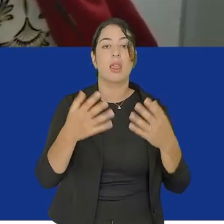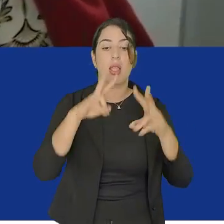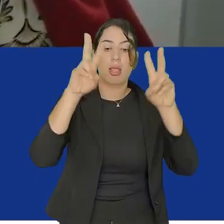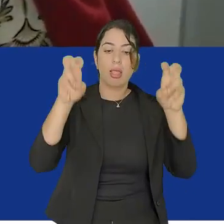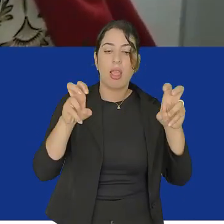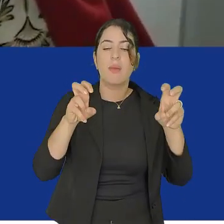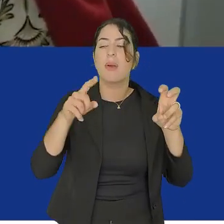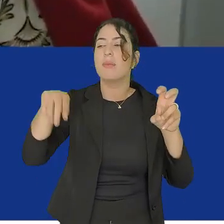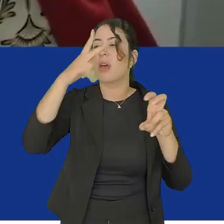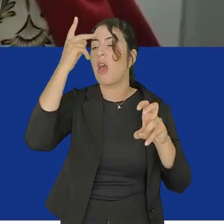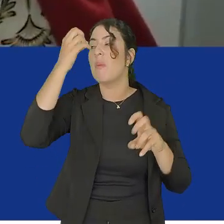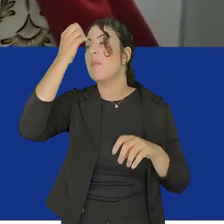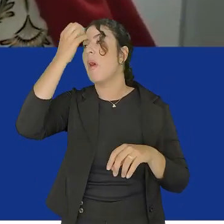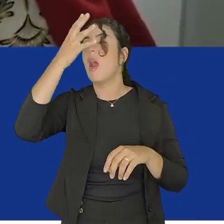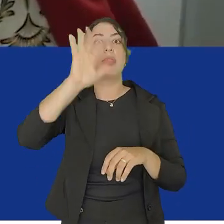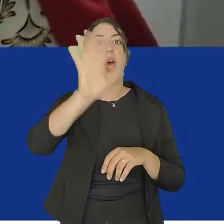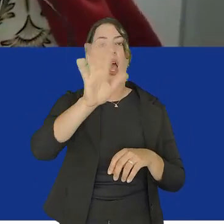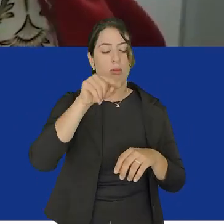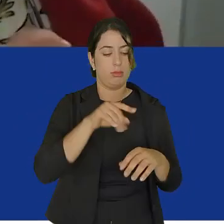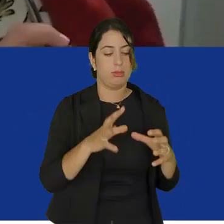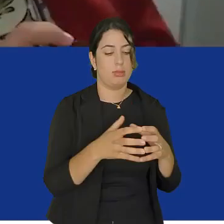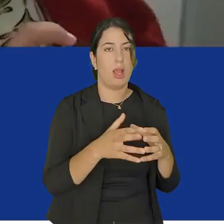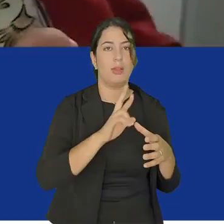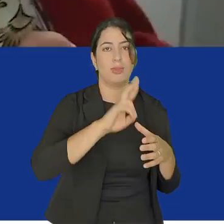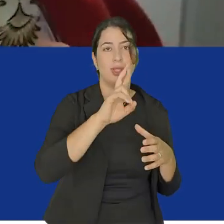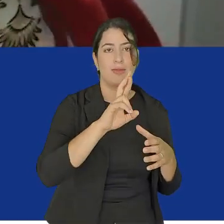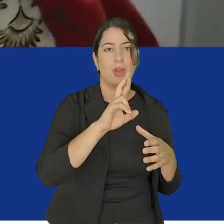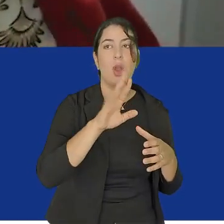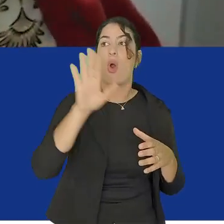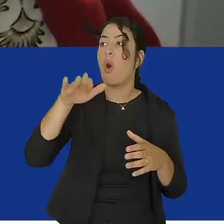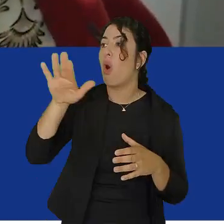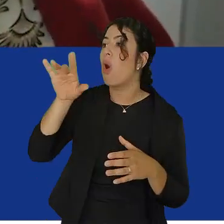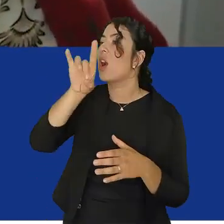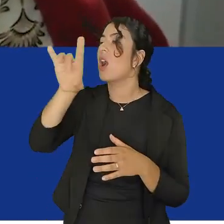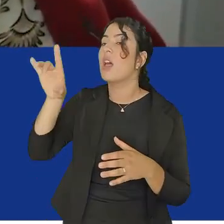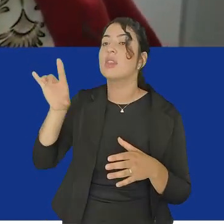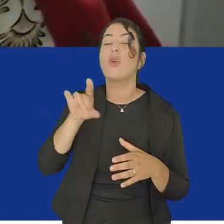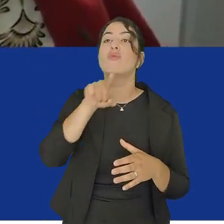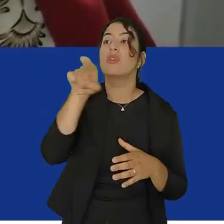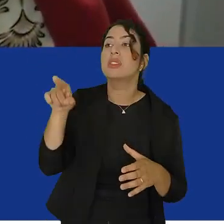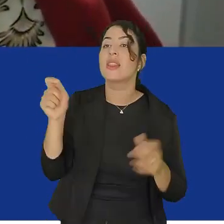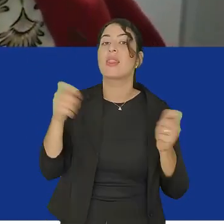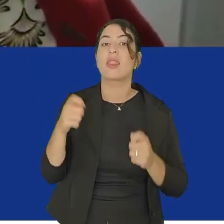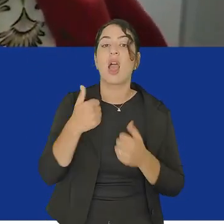fique esquecido, que vão lembrar cada um dentro da instituição do seu papel em contribuir,